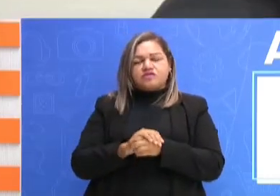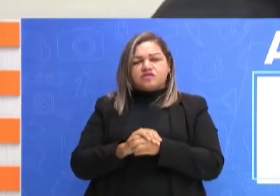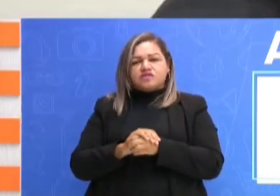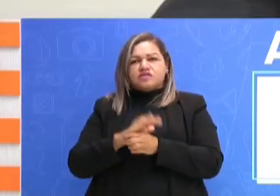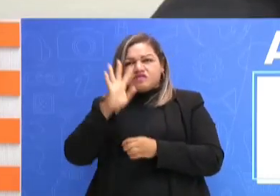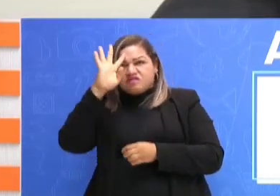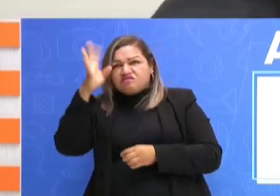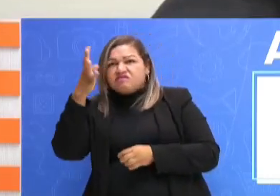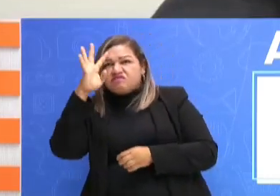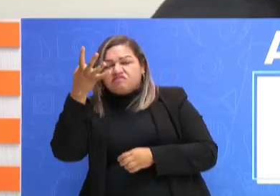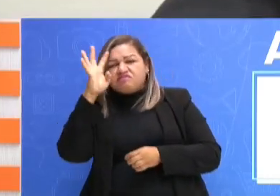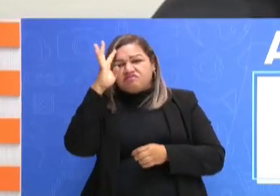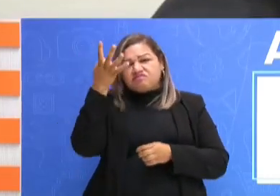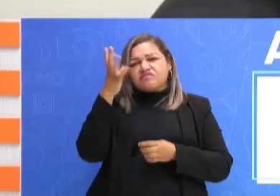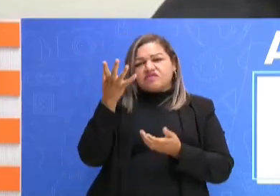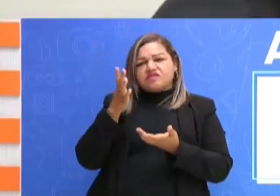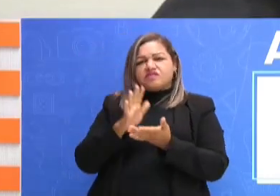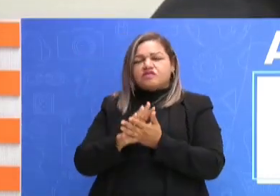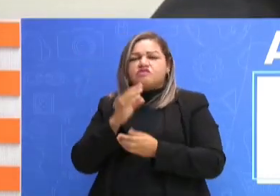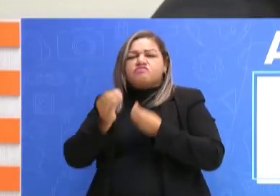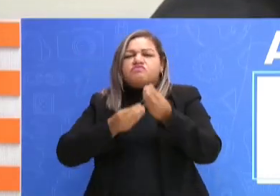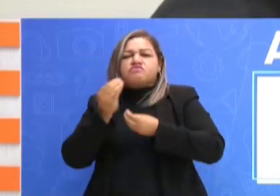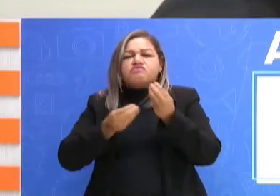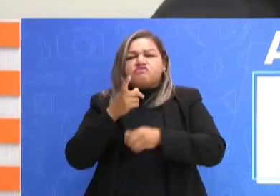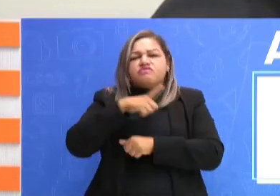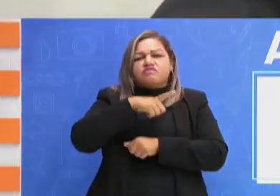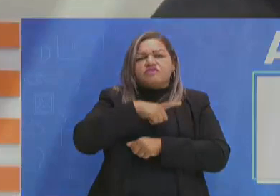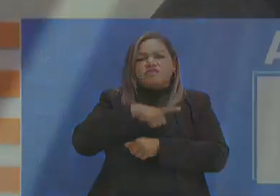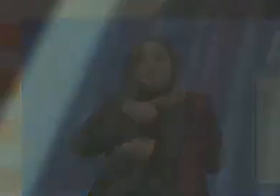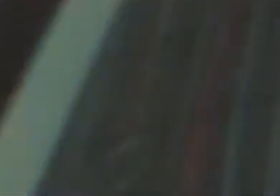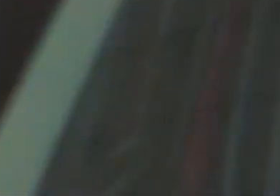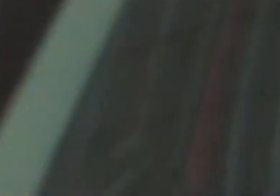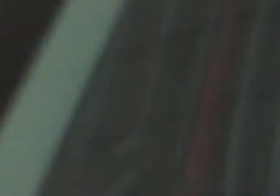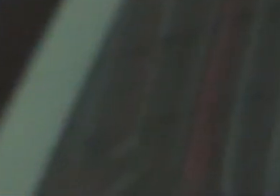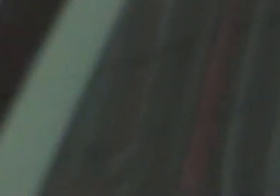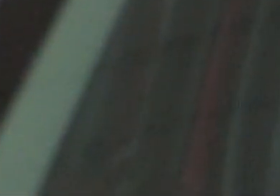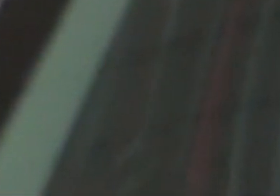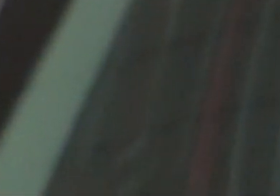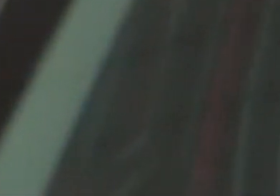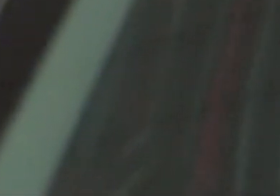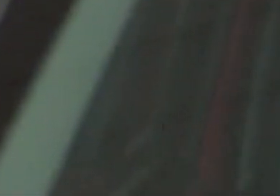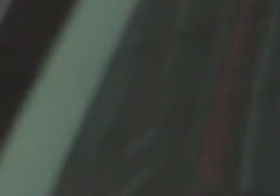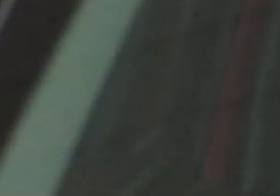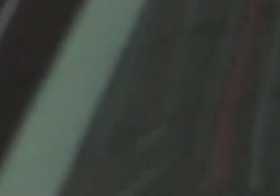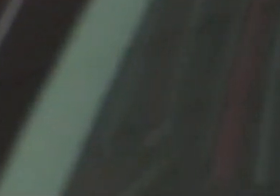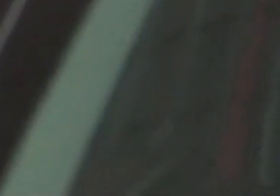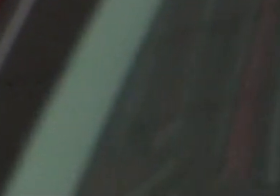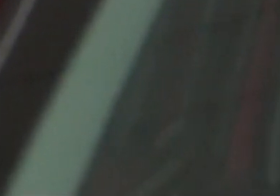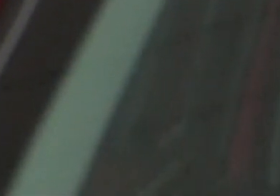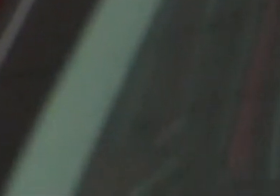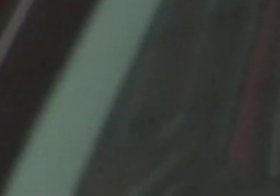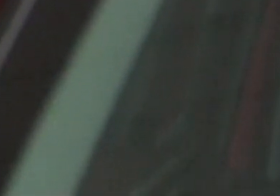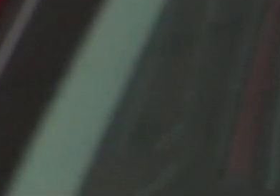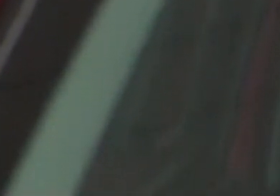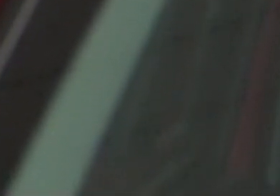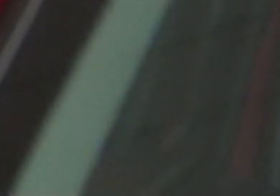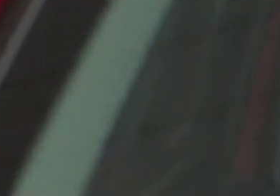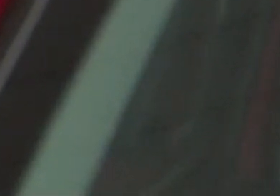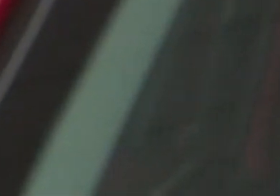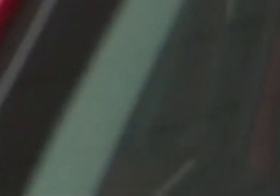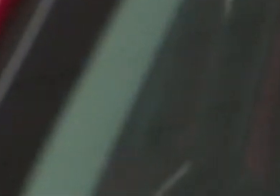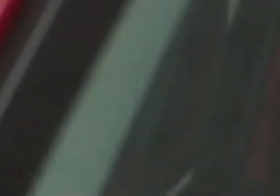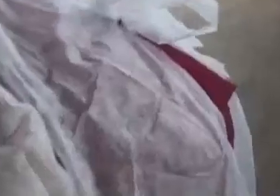soluções, né? Como tem sido, como tem feito já há um bom tempo. E, prefeito, a